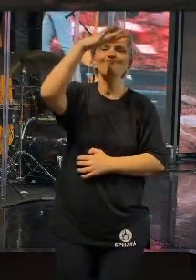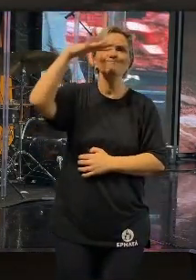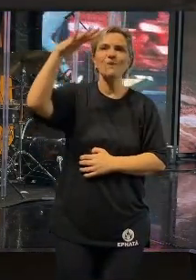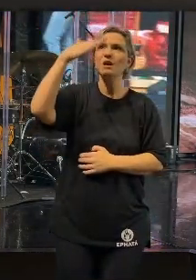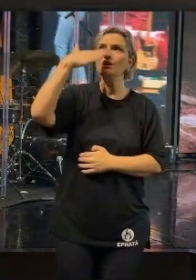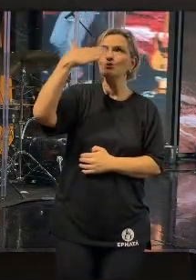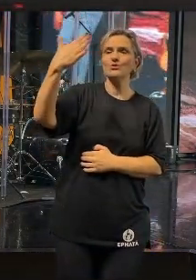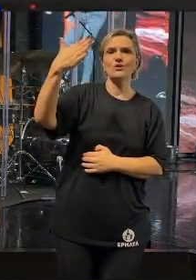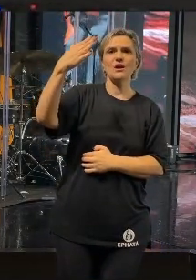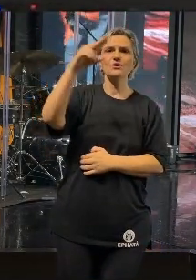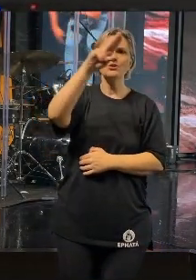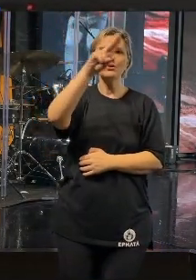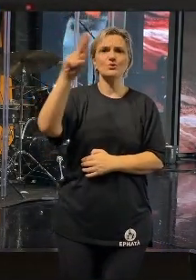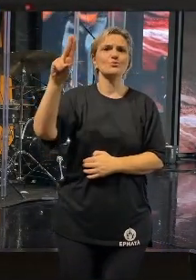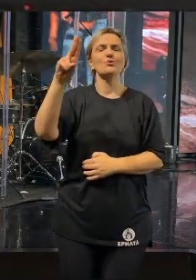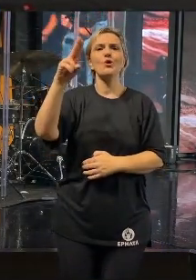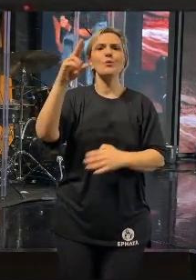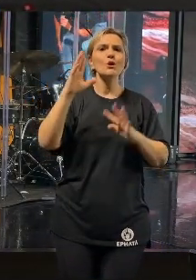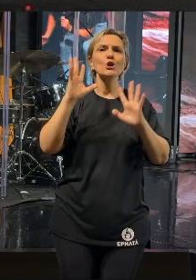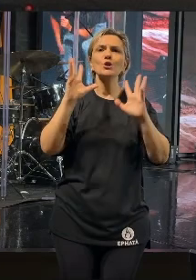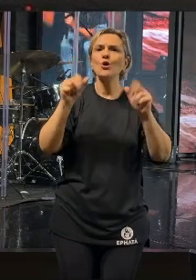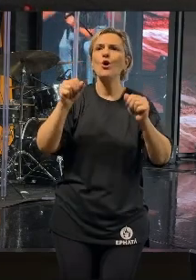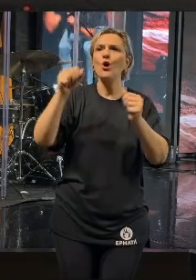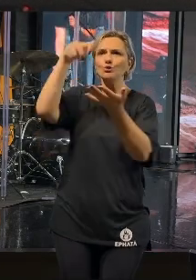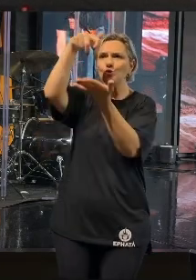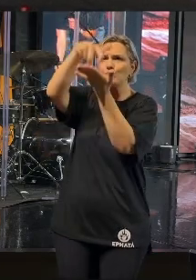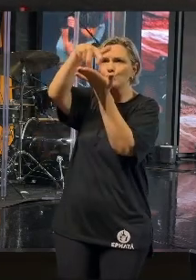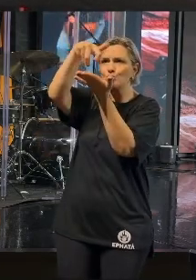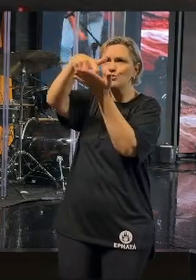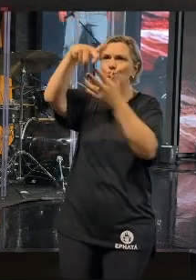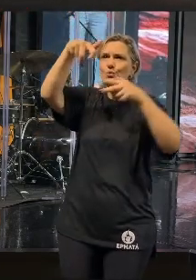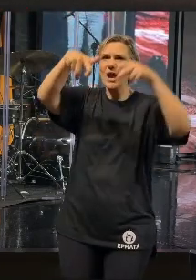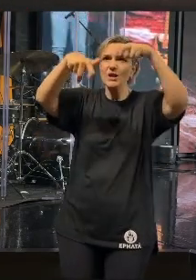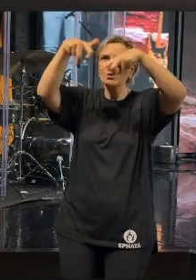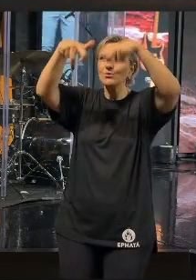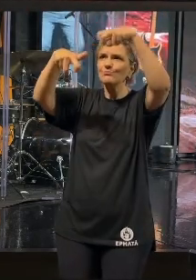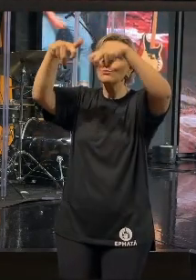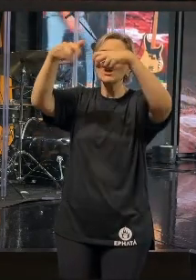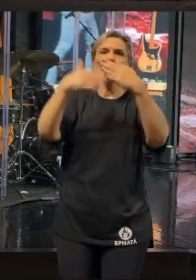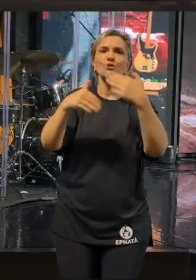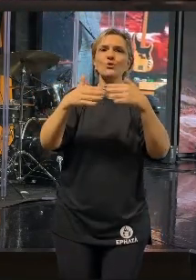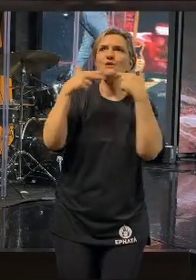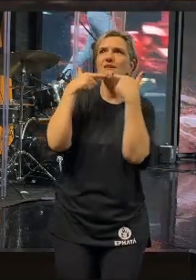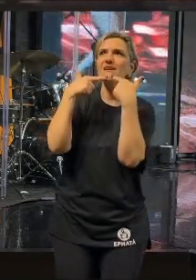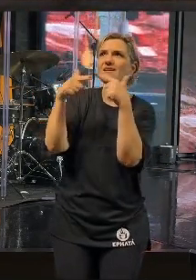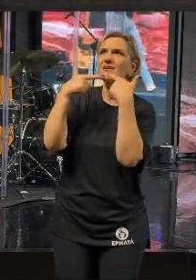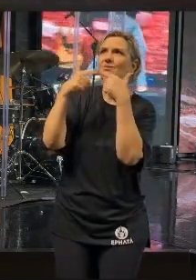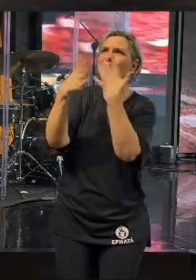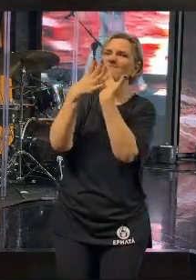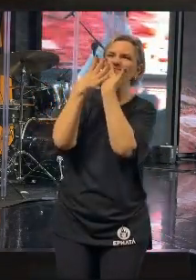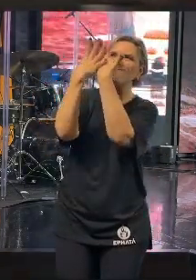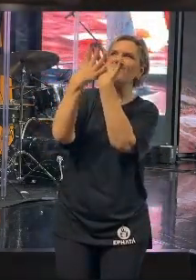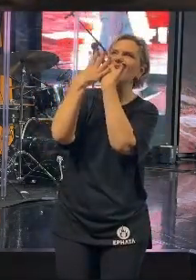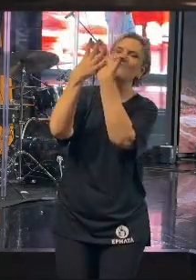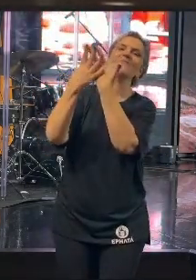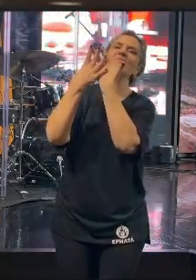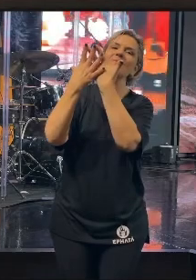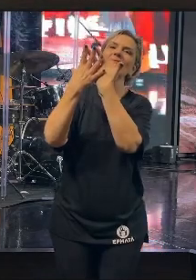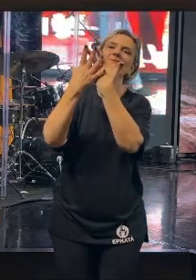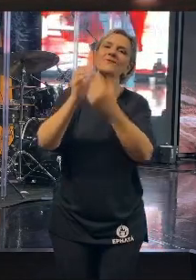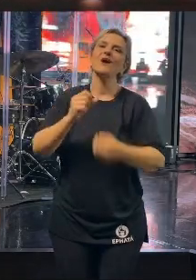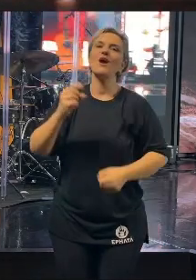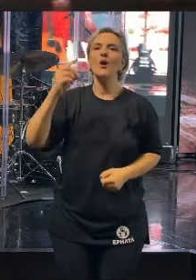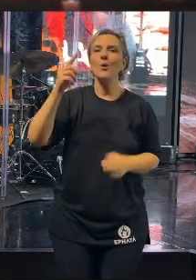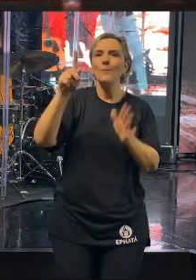diante desse nome, olha para mim, todo joelho há de se dobrar e toda língua há de confessar. O dono